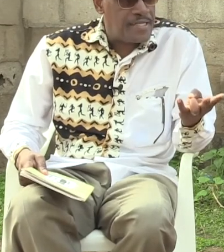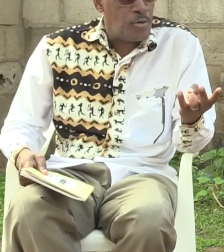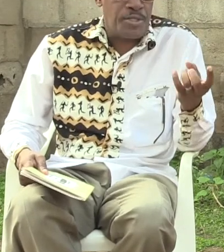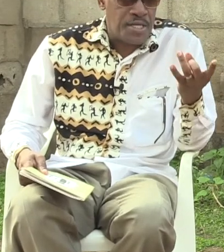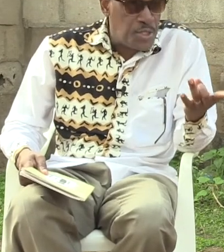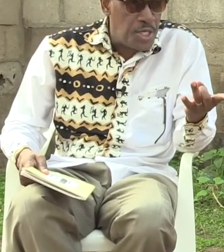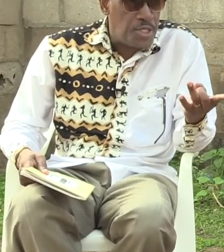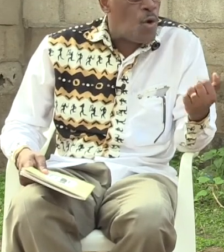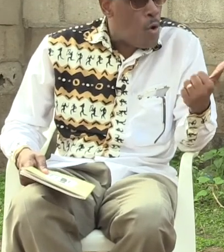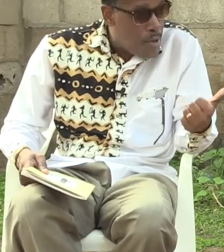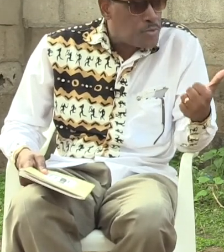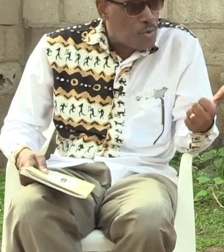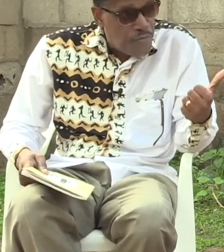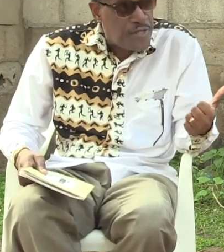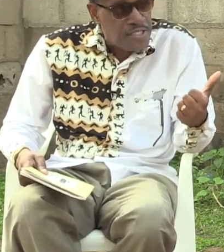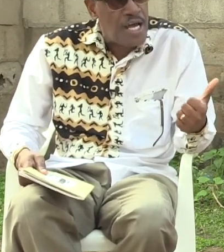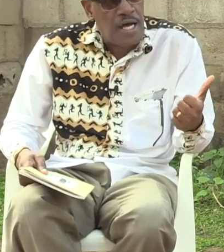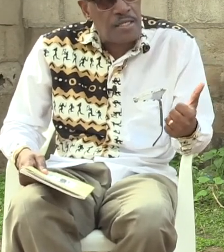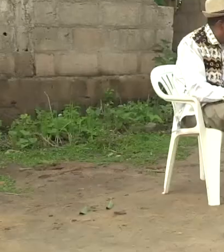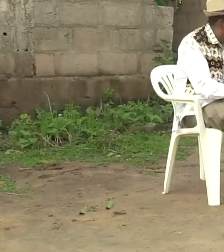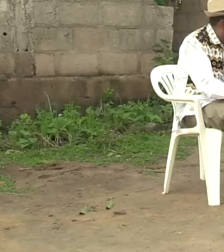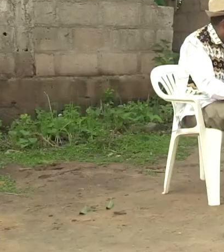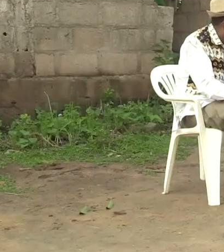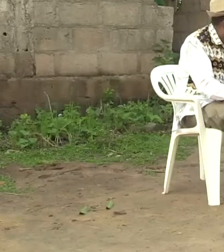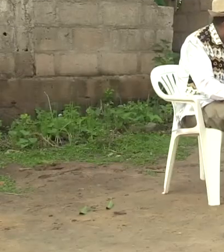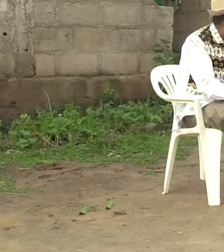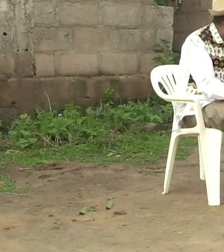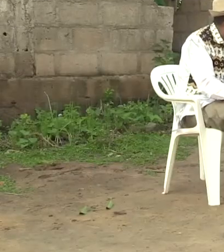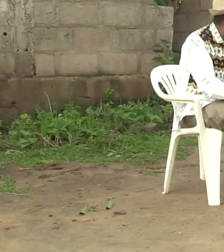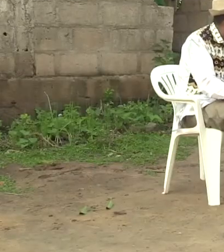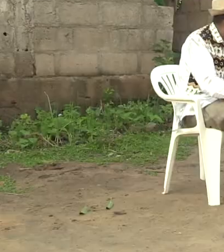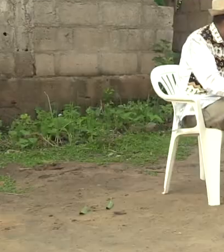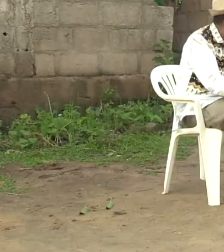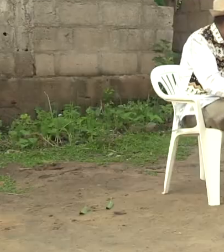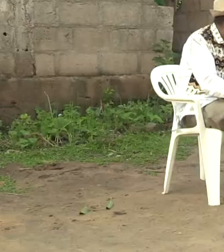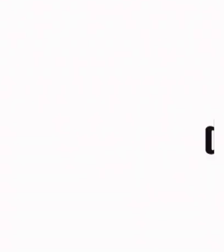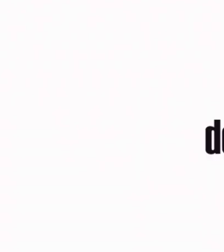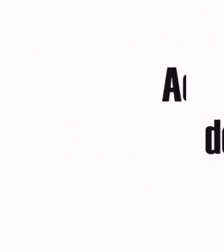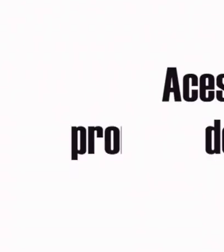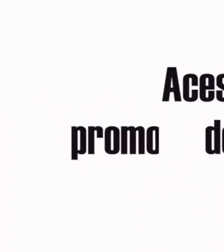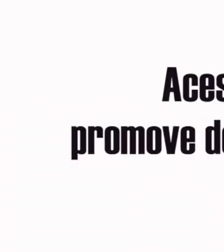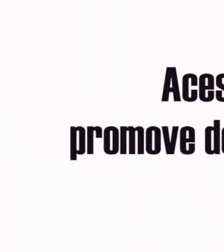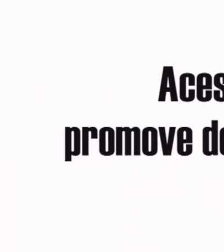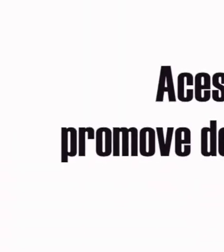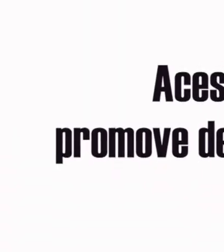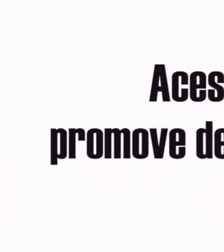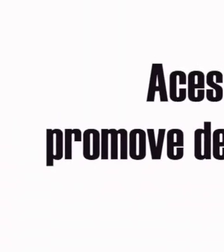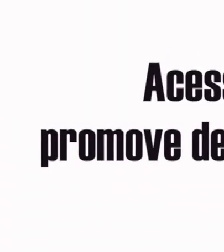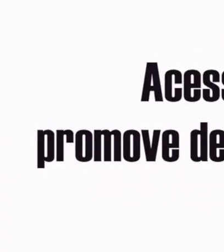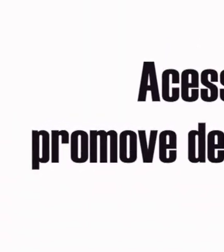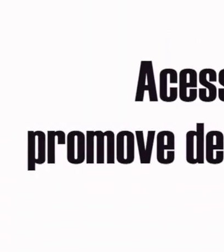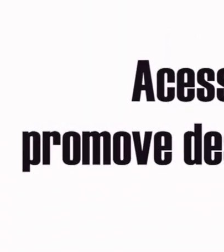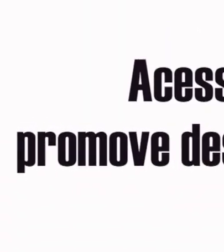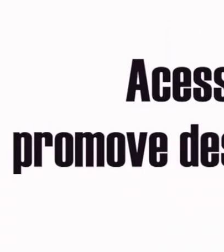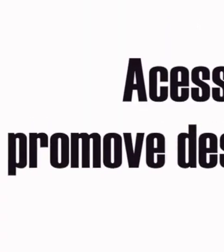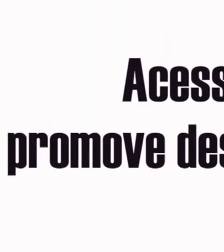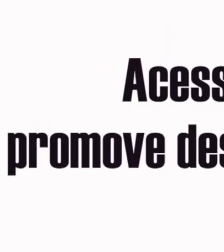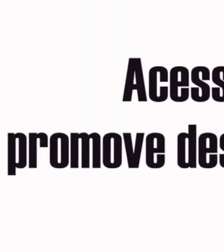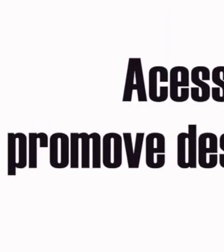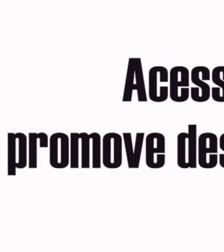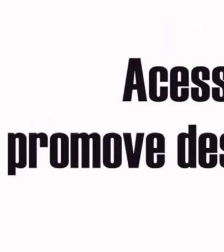secreta, quando é restrita ou mesmo confidencial, né? Há esse impedimento. O acesso à informação promove o